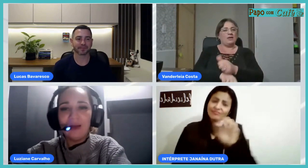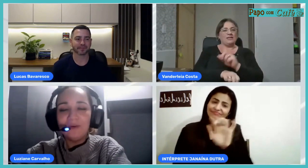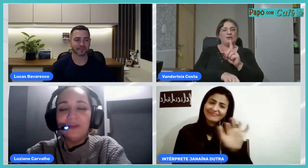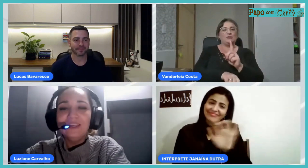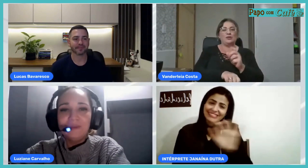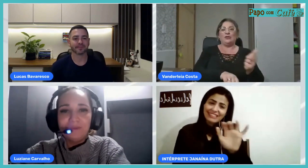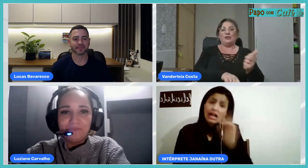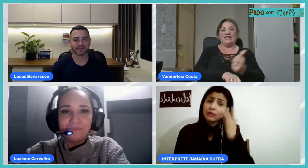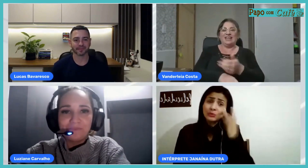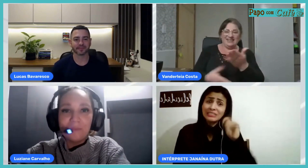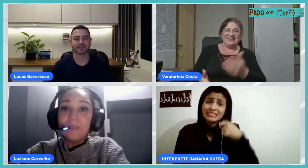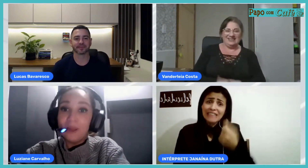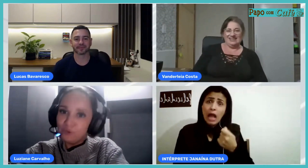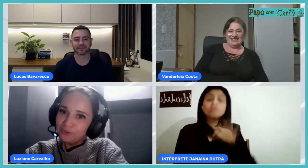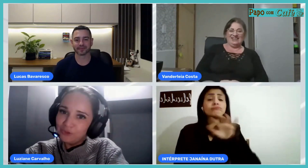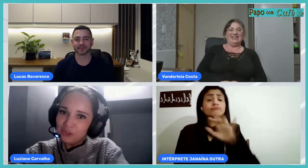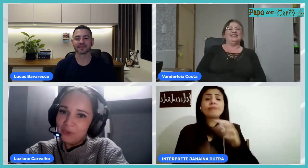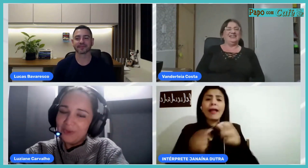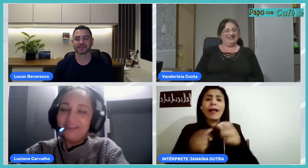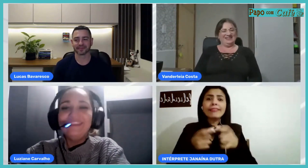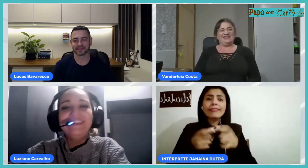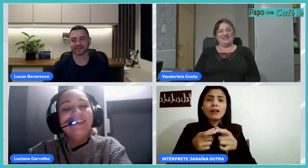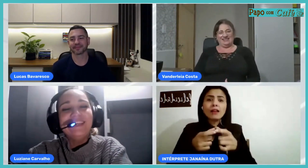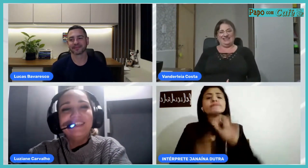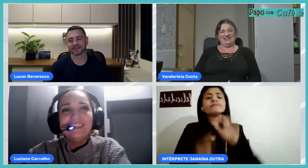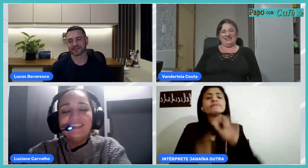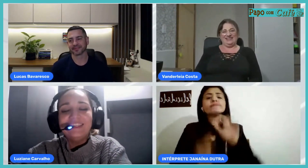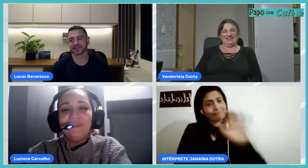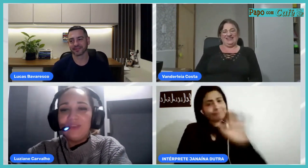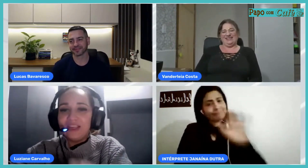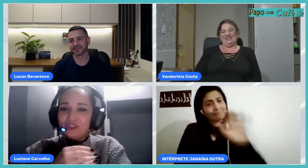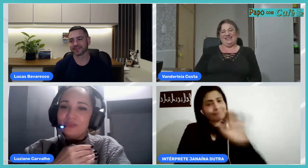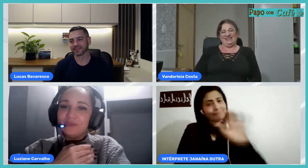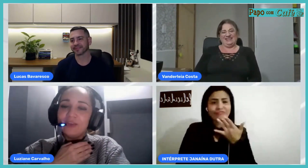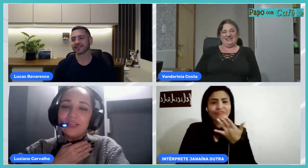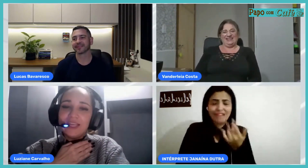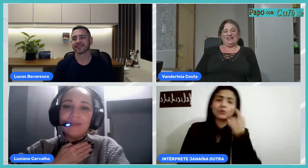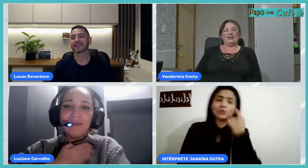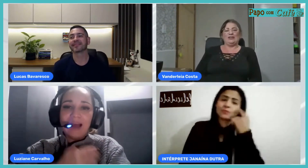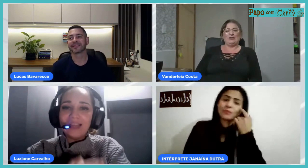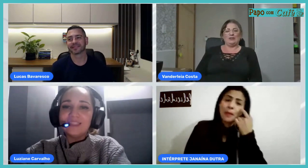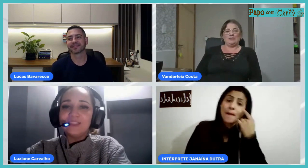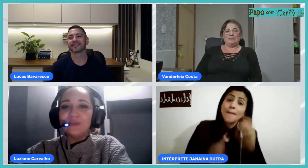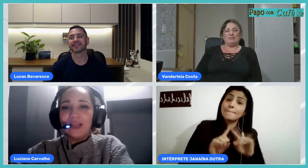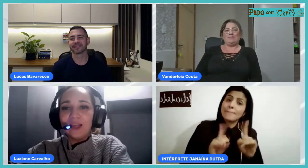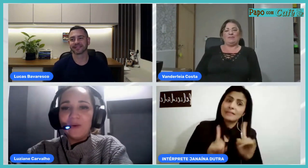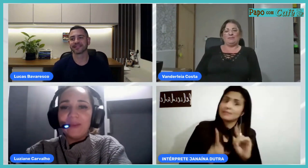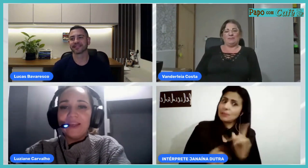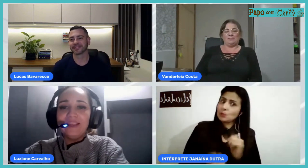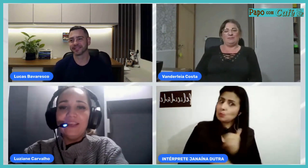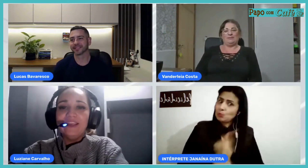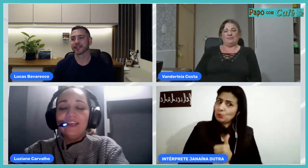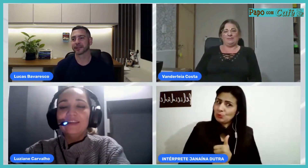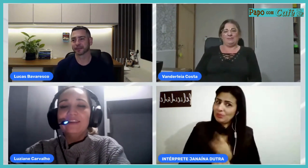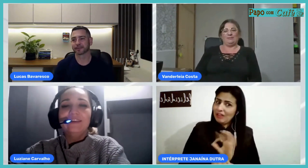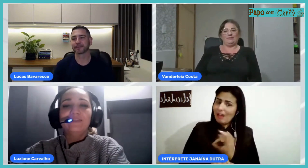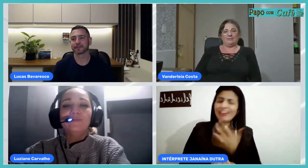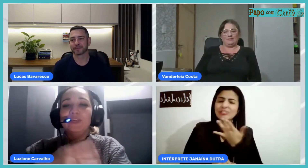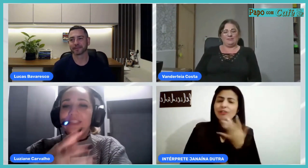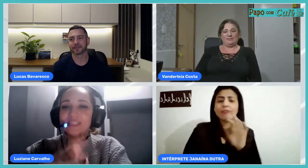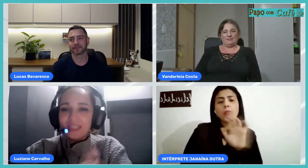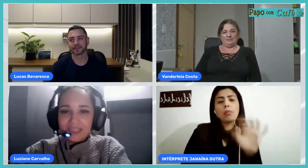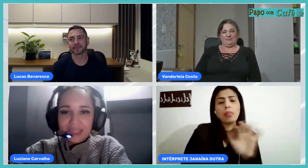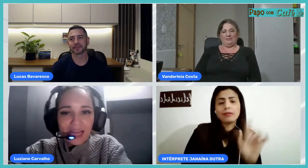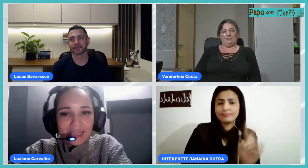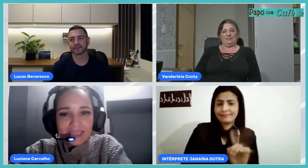o sinal. Mas não substitui, né? Não substitui. Enfim, a gente vem com aquele básico, né, como é que